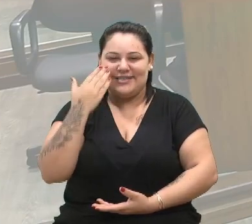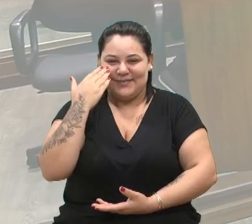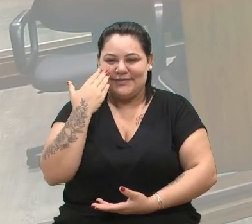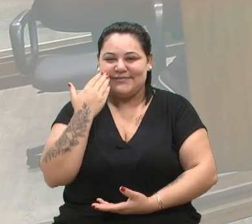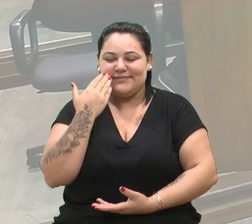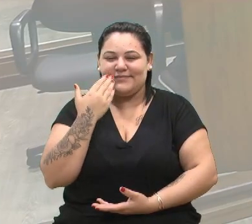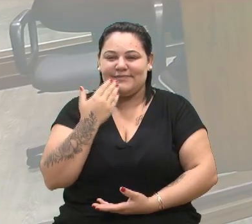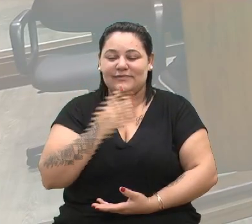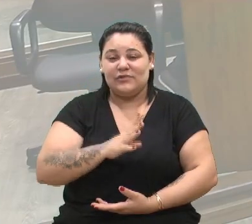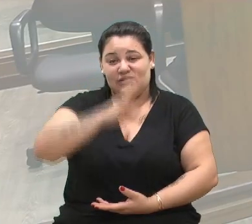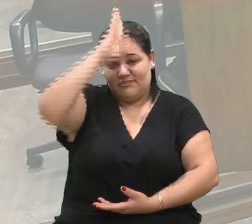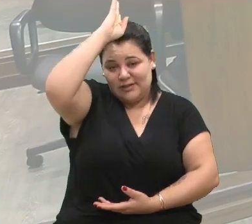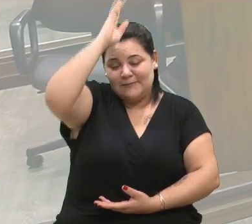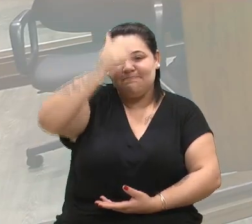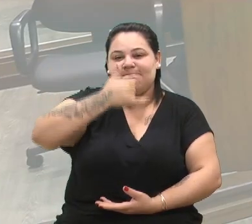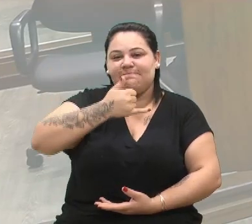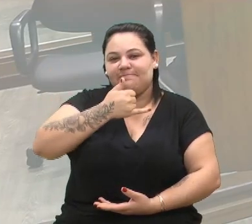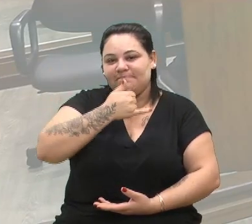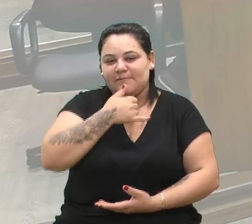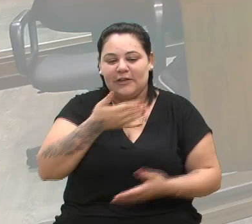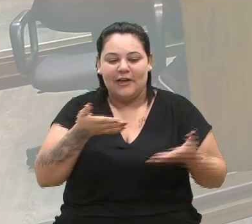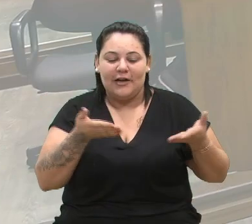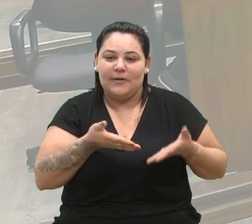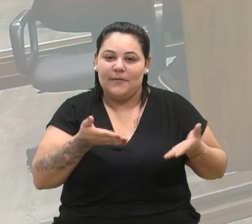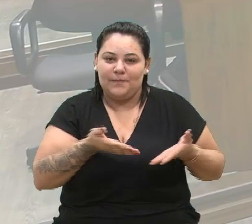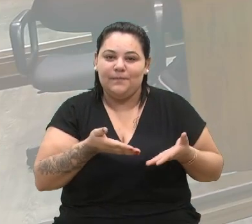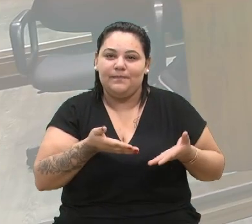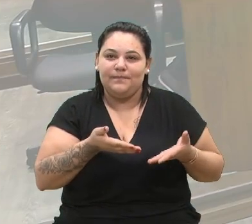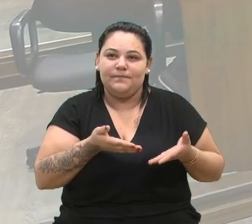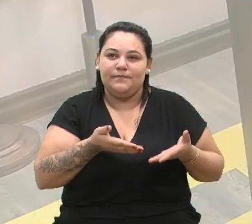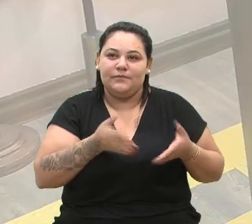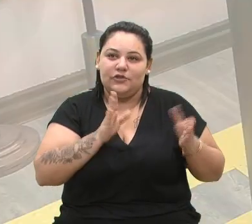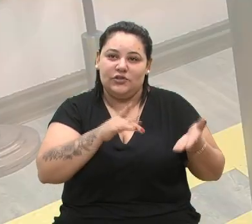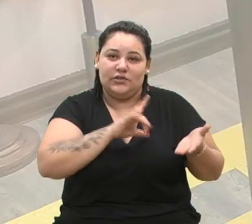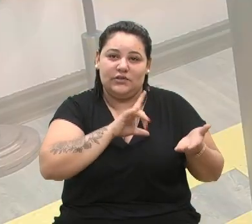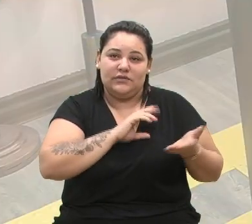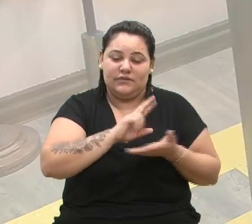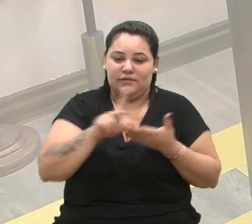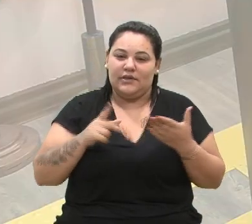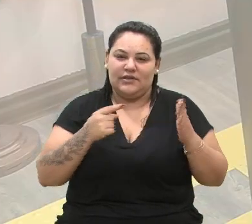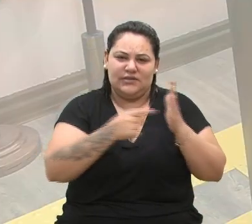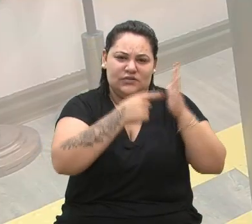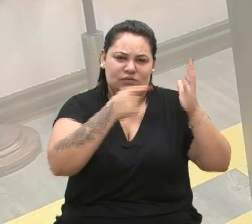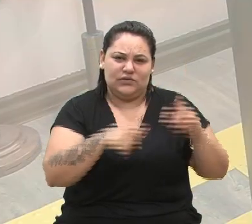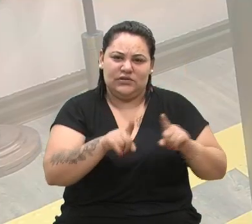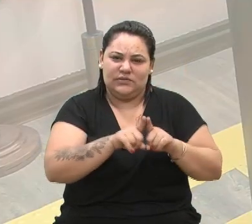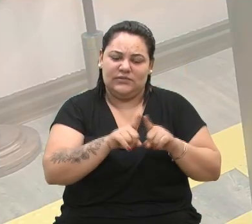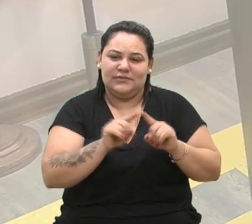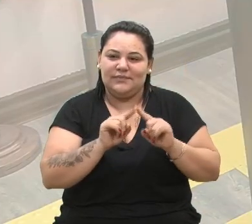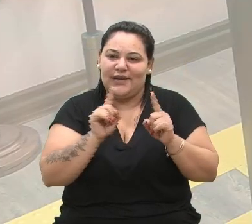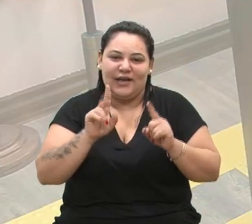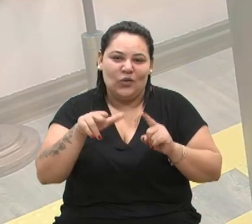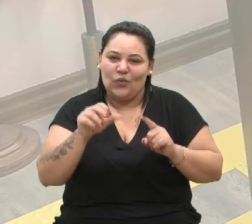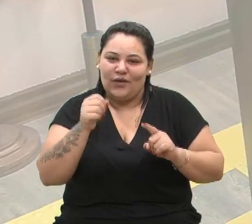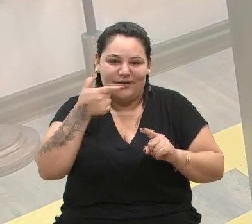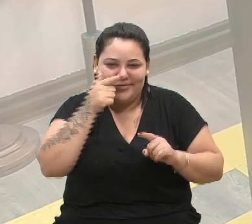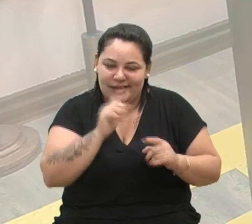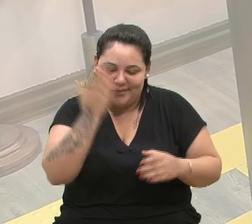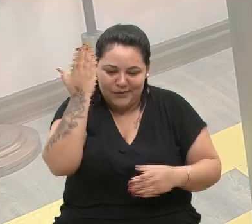Exatamente. O Neymar, infelizmente, agora entrando numa outra situação, já teve várias situações de denúncia, mas que nunca se consegue comprovar,